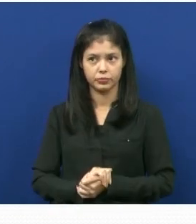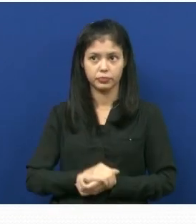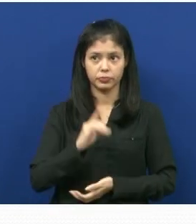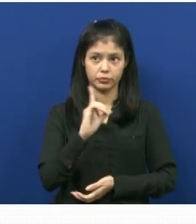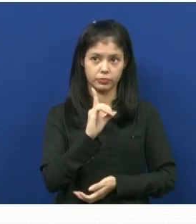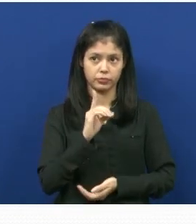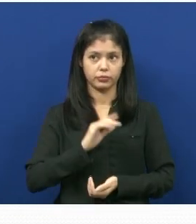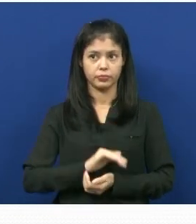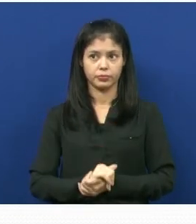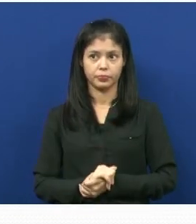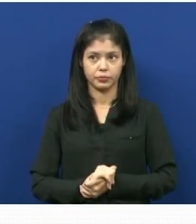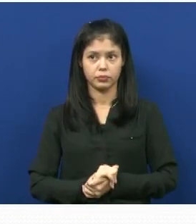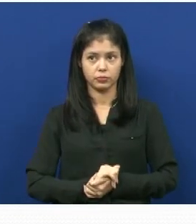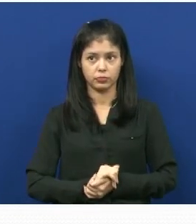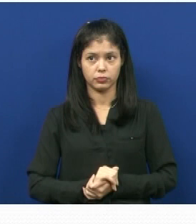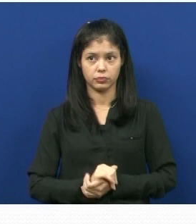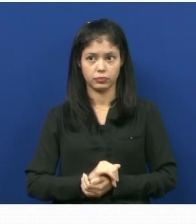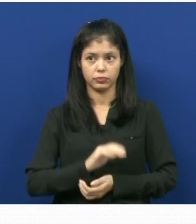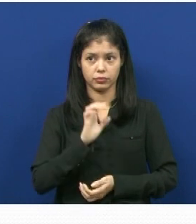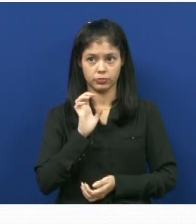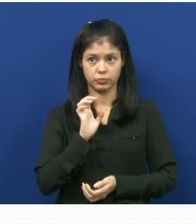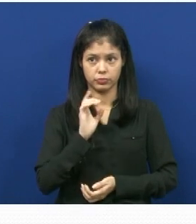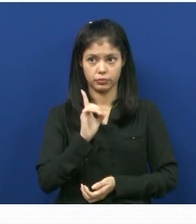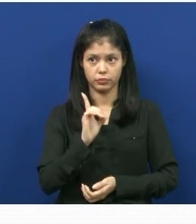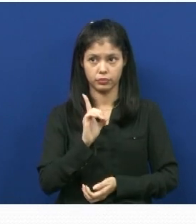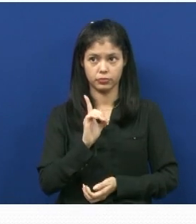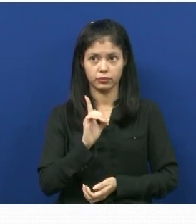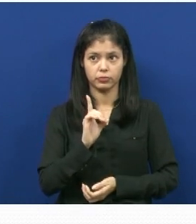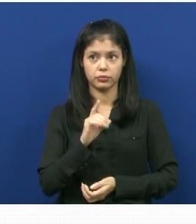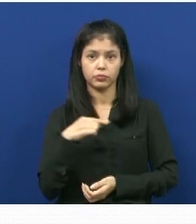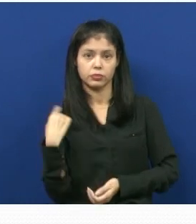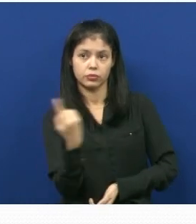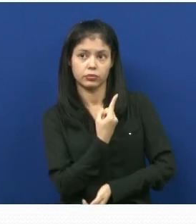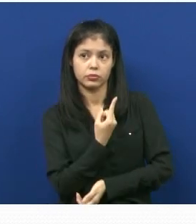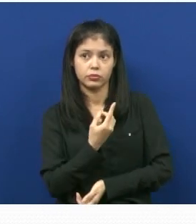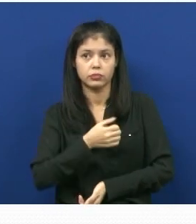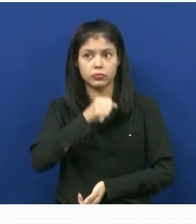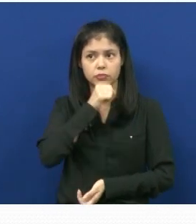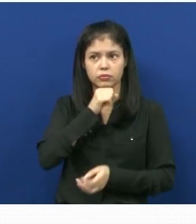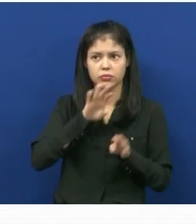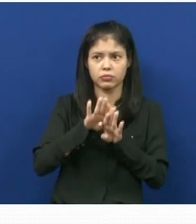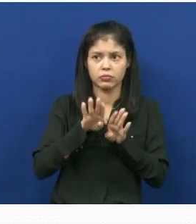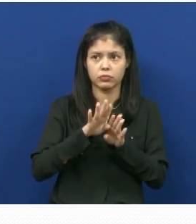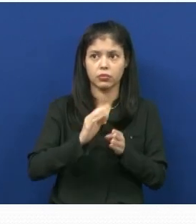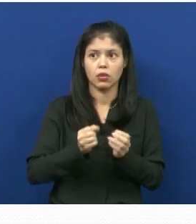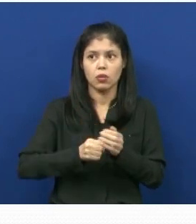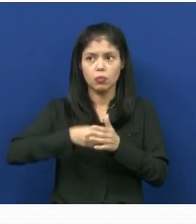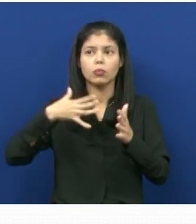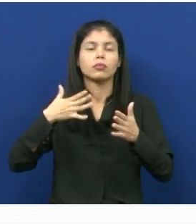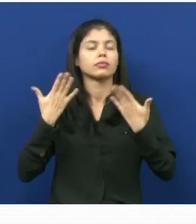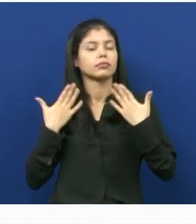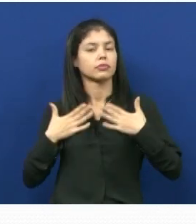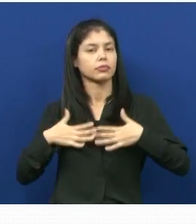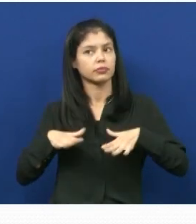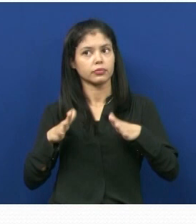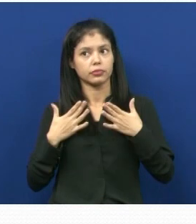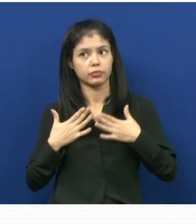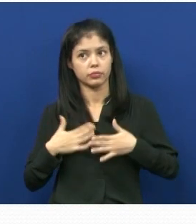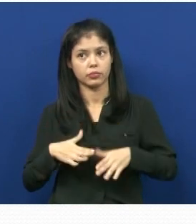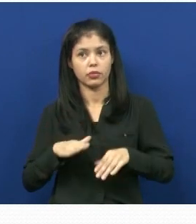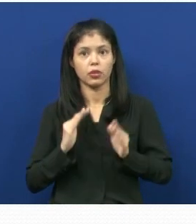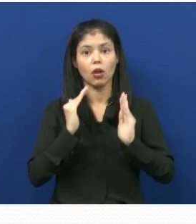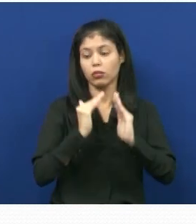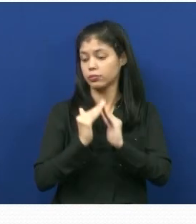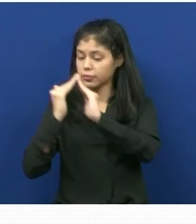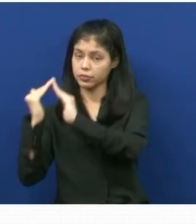Letra D. Letra D. Los vecinos de mi calle son muy tranquilos. Os